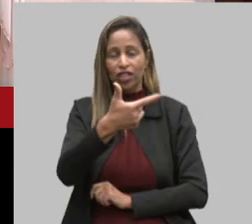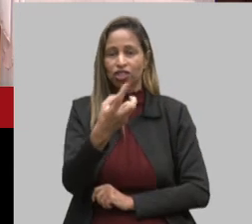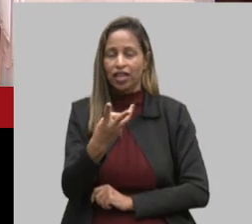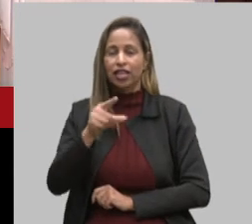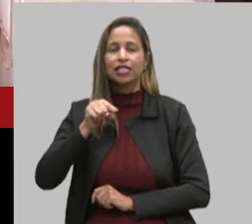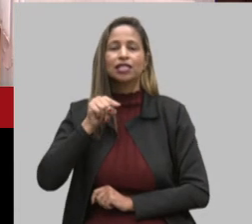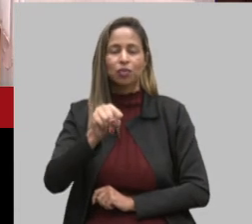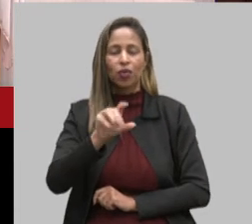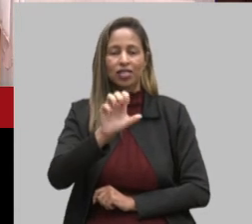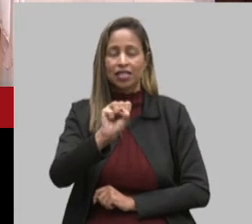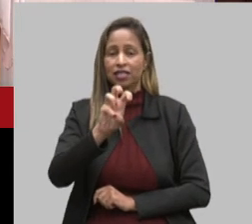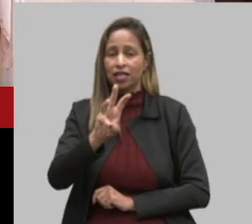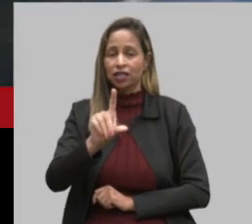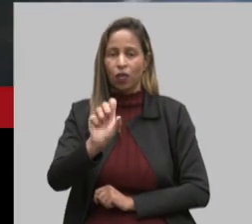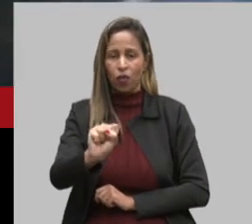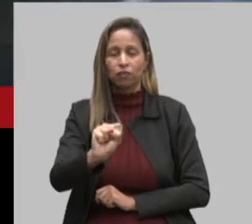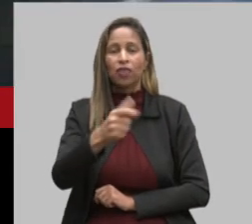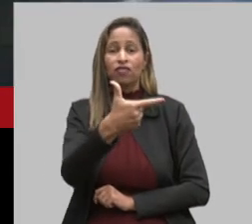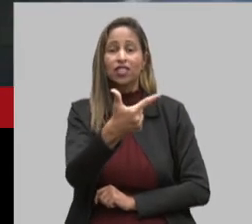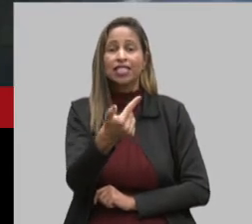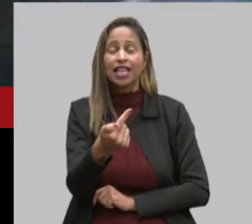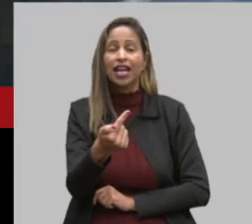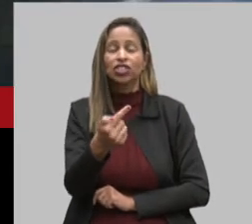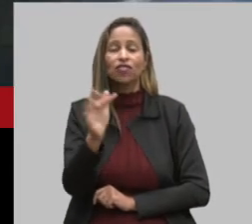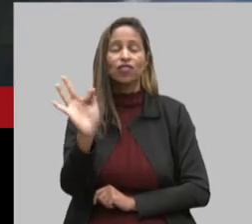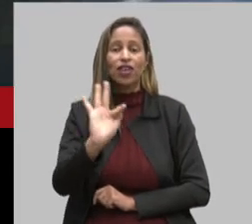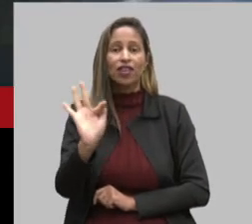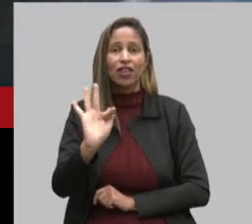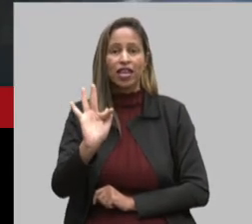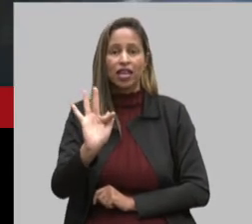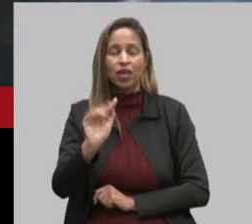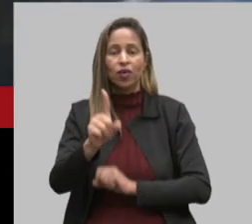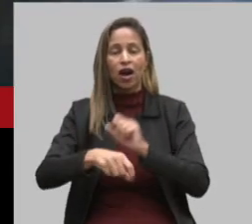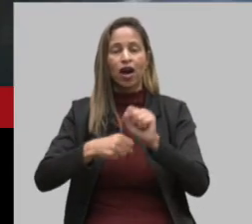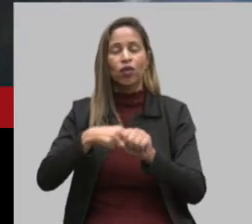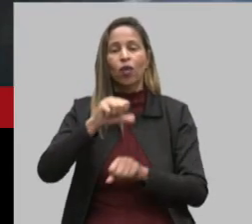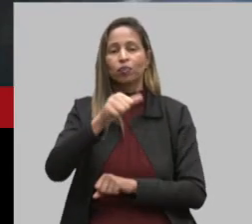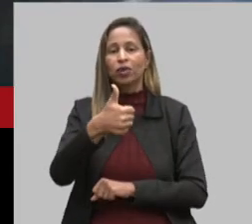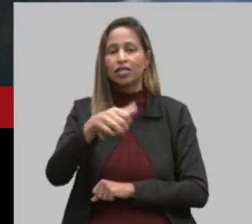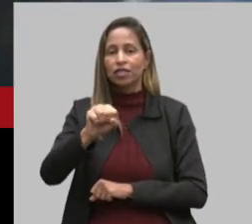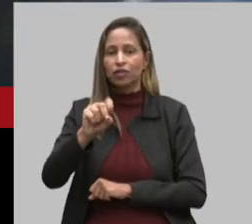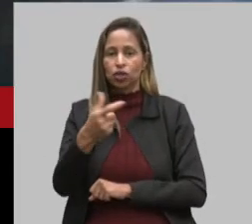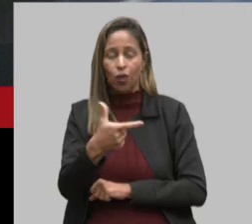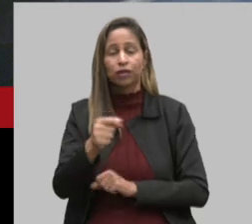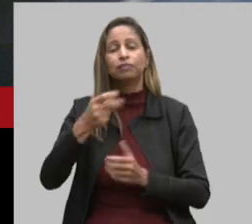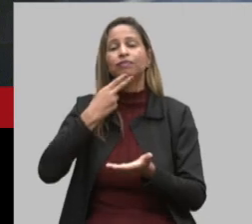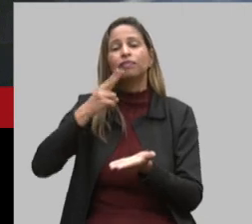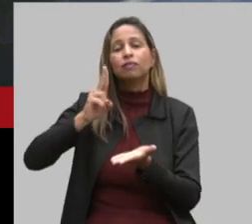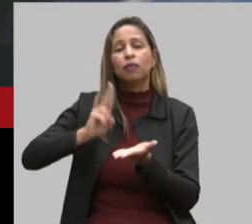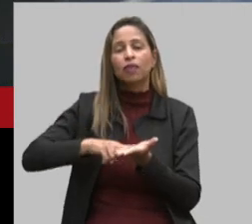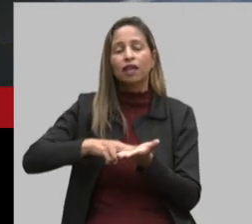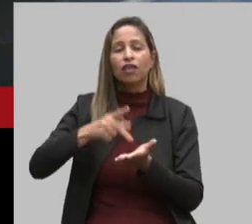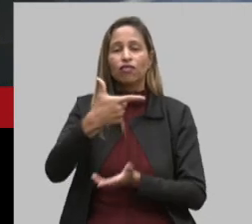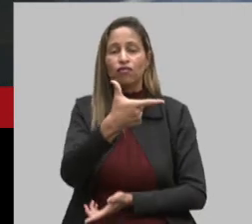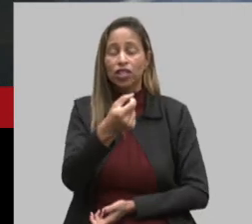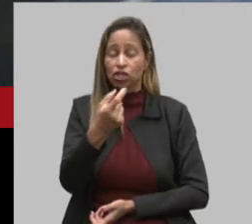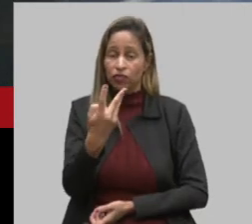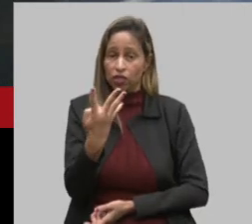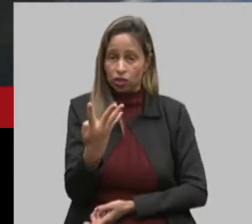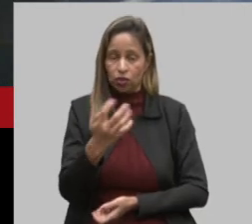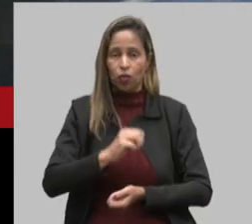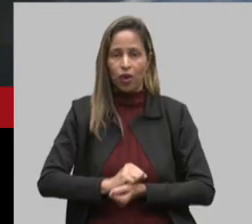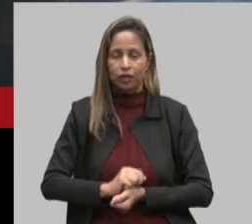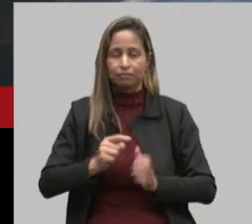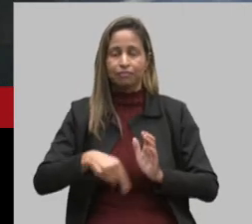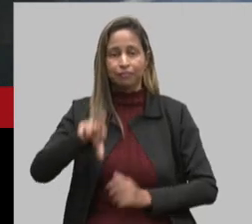23738 de 27 de fevereiro de 2024 que dispõe sobre o calendário eleitoral 2024 a